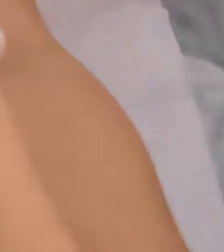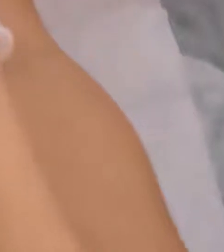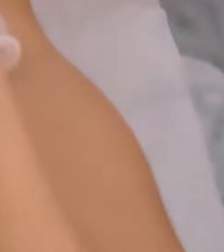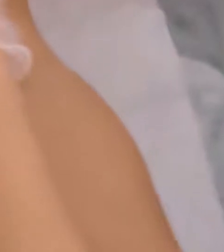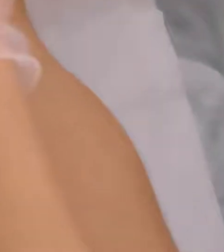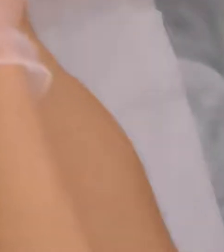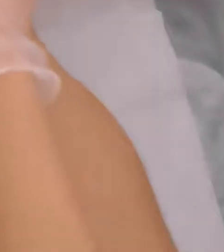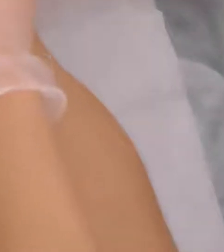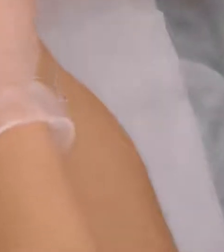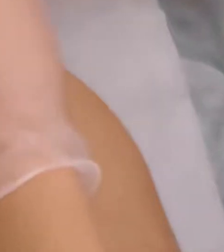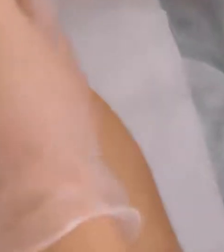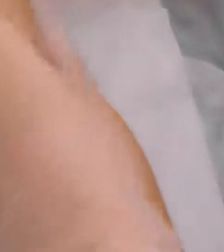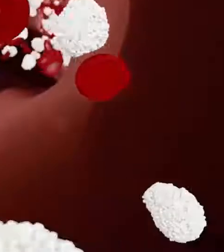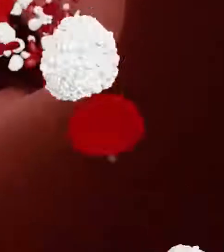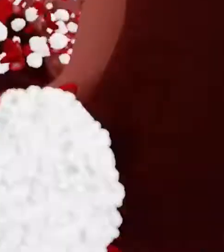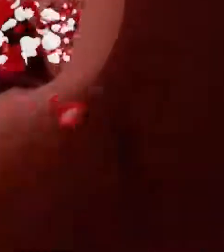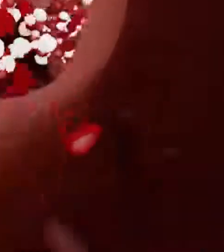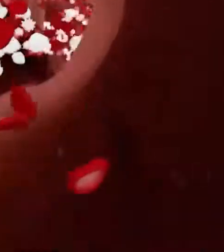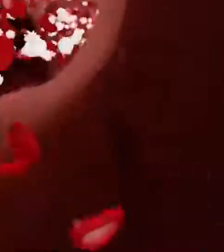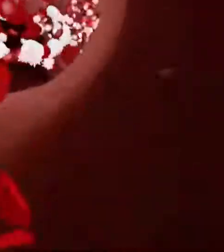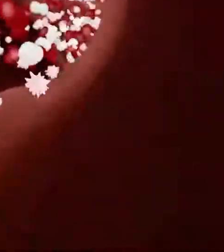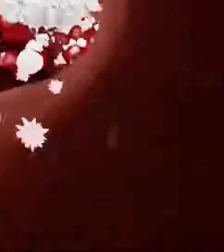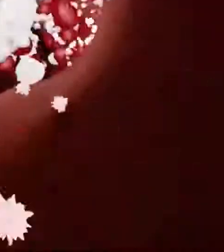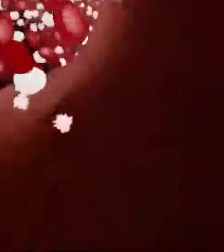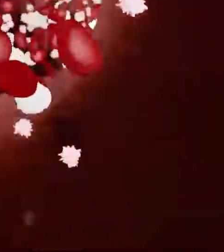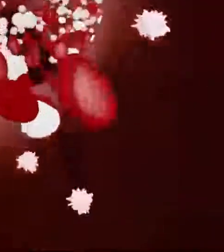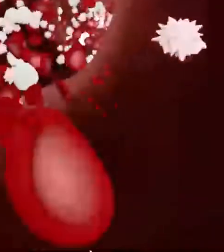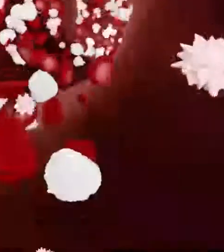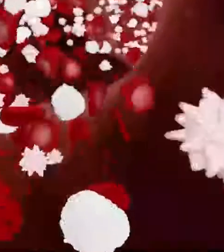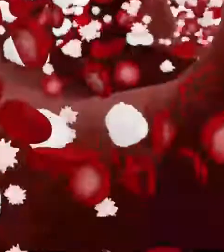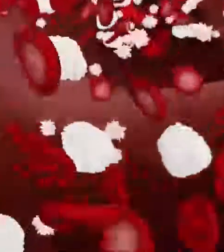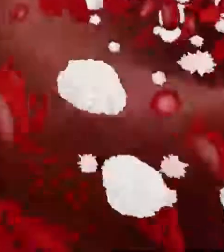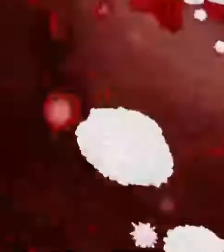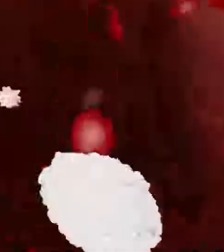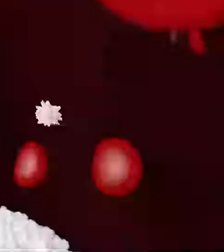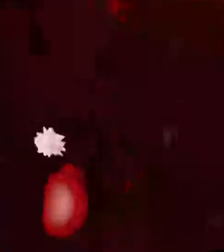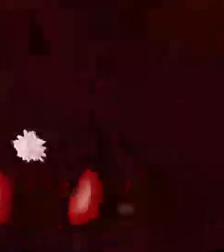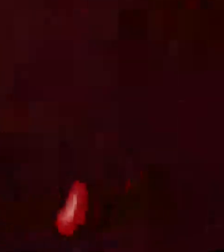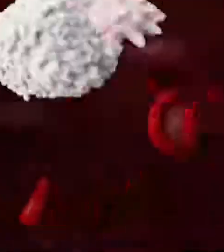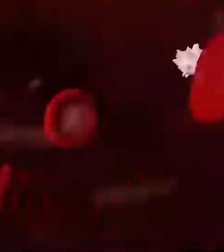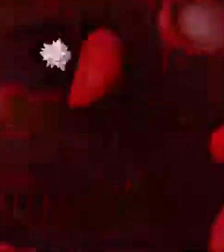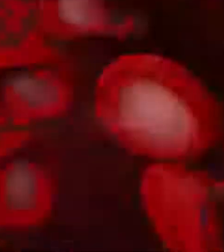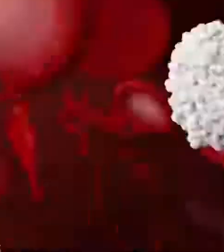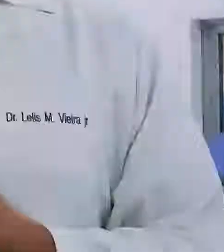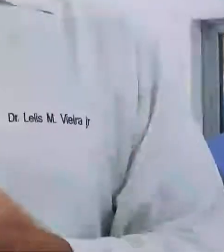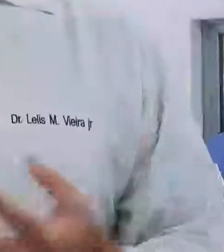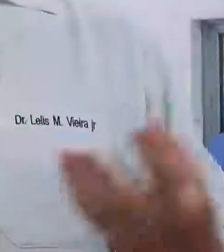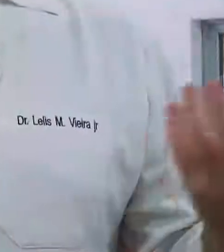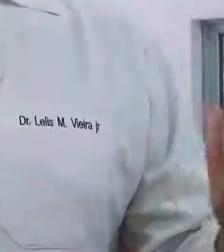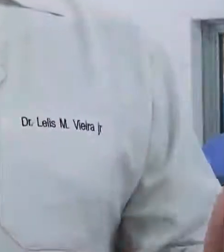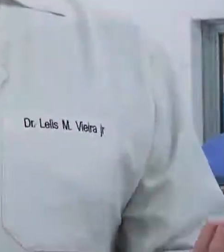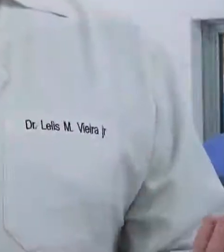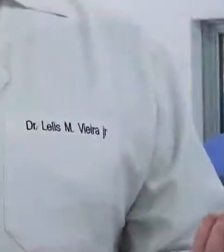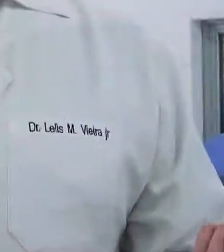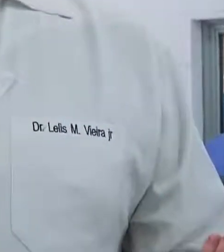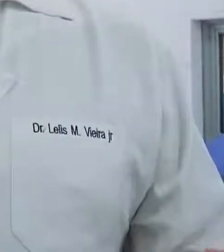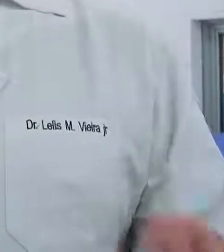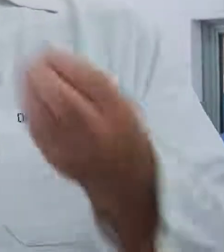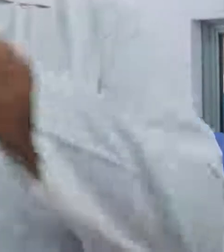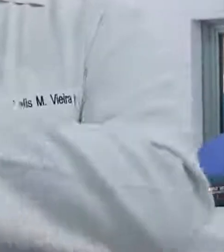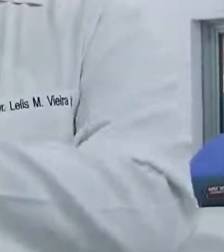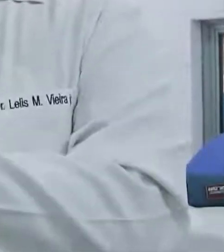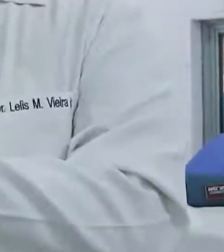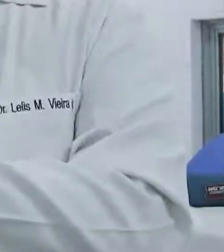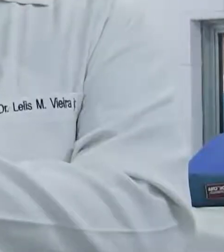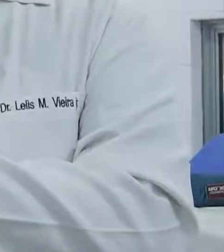dessa forma, sabermos para quem podemos doar sangue ou de quem podemos receber. Você não pode pegar o A e